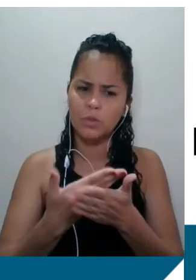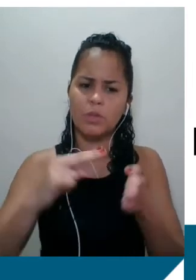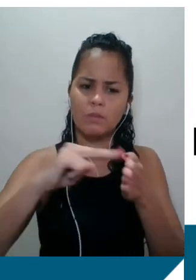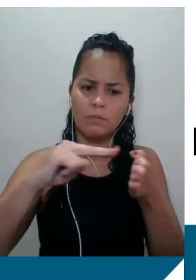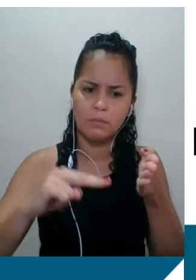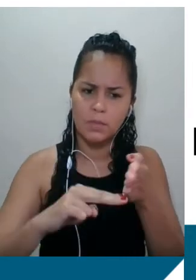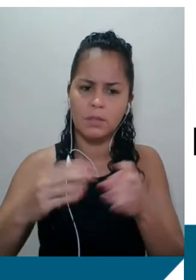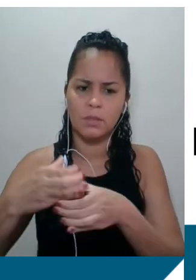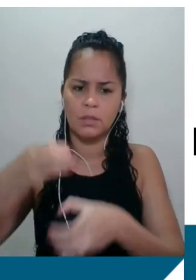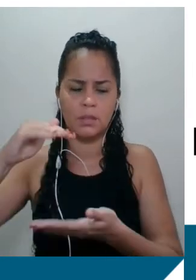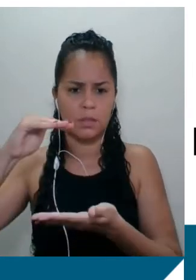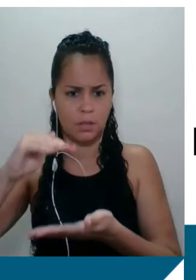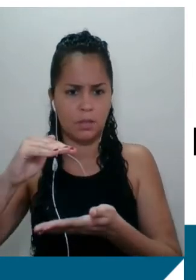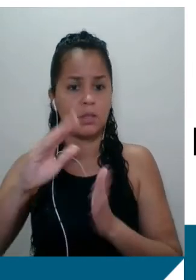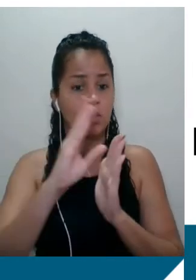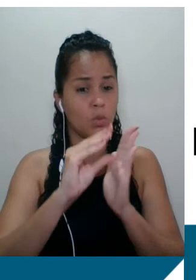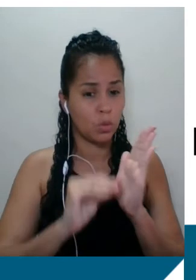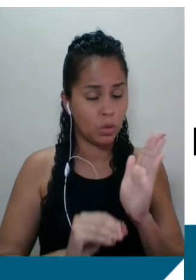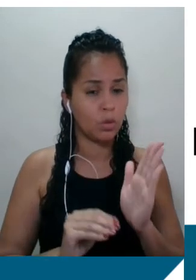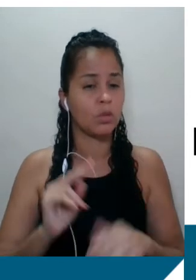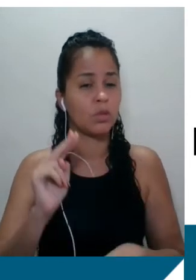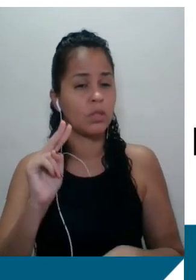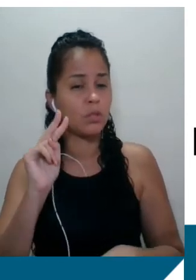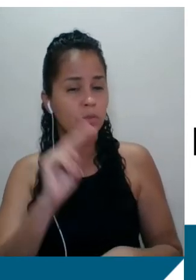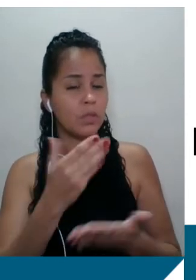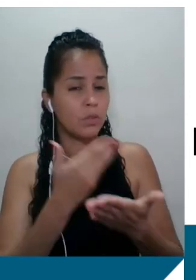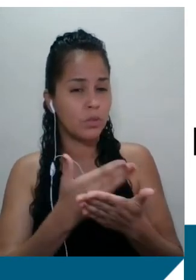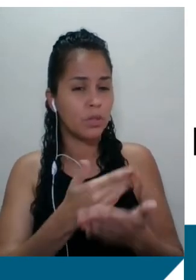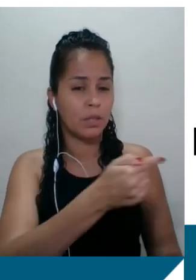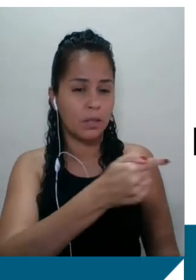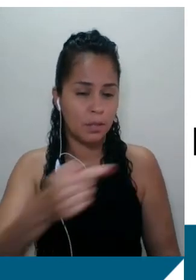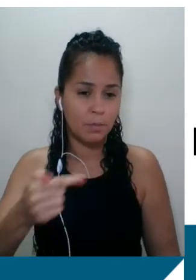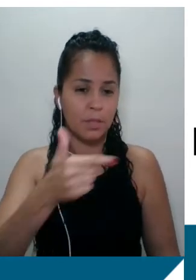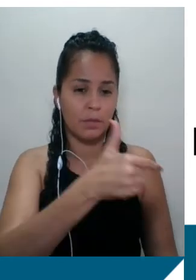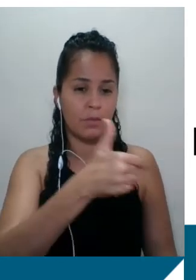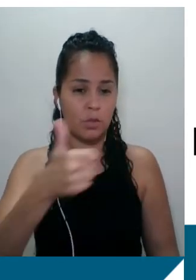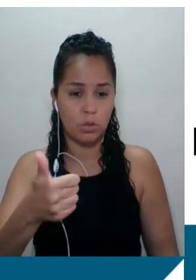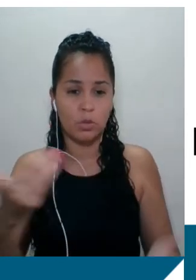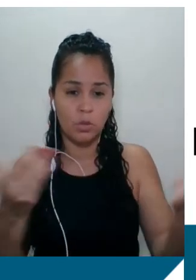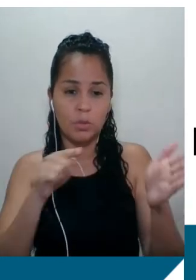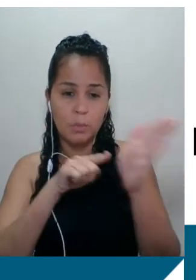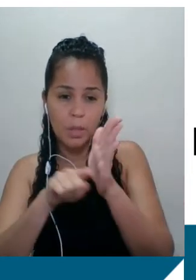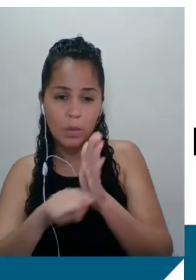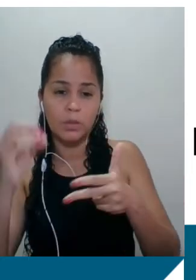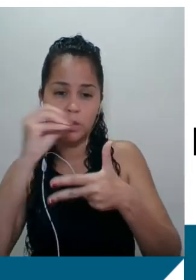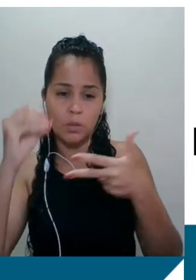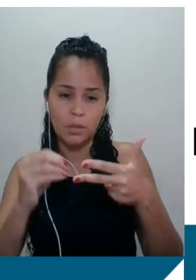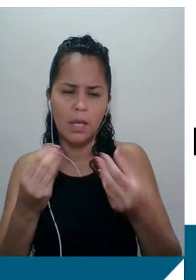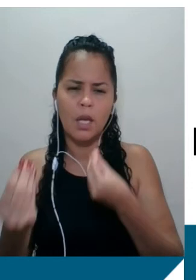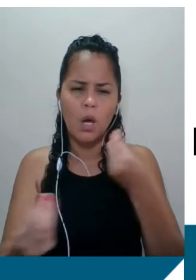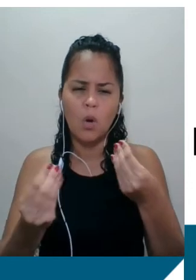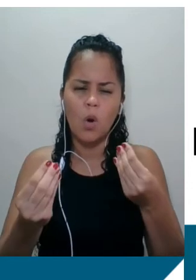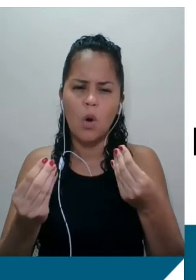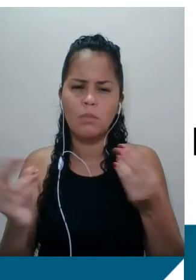prismas e cilindros, tá? Que é uma matéria que vocês viram lá na semana 21 e hoje a gente vai dar uma olhada nas questões do Enem para ver